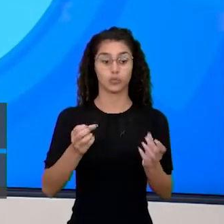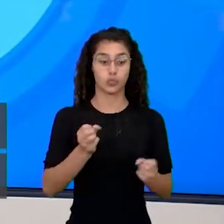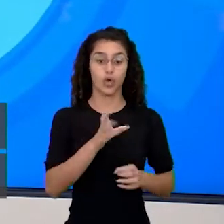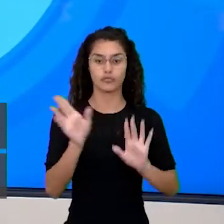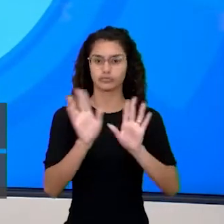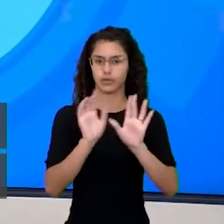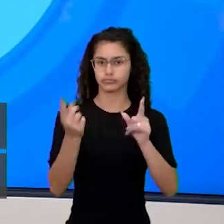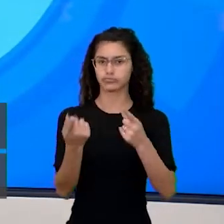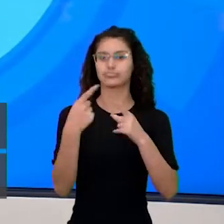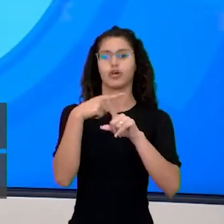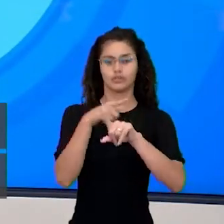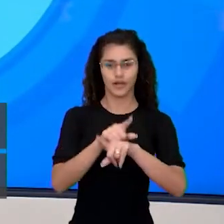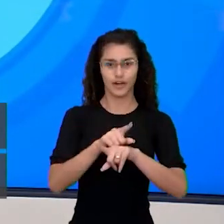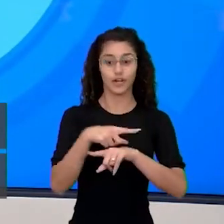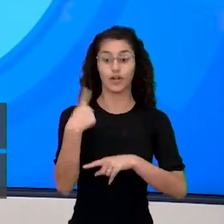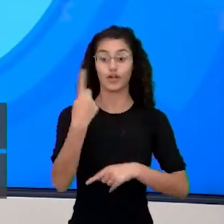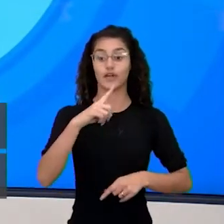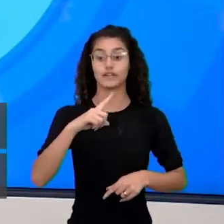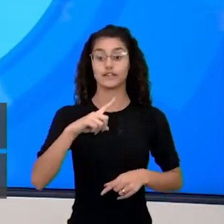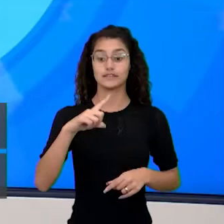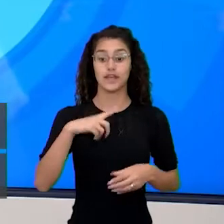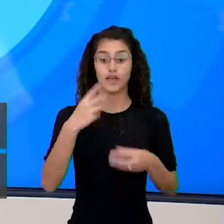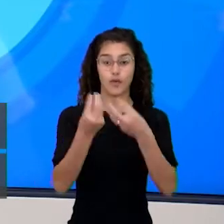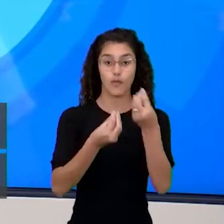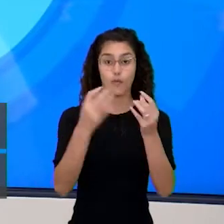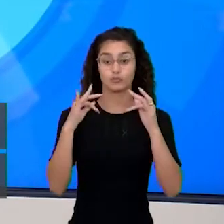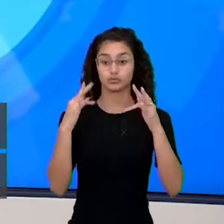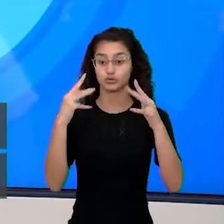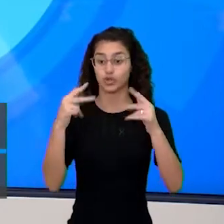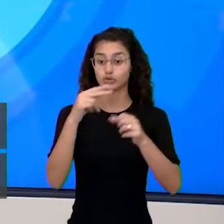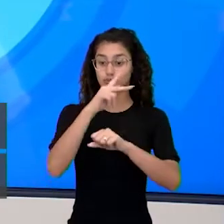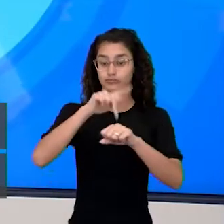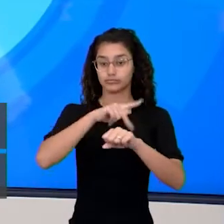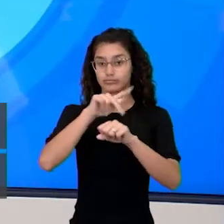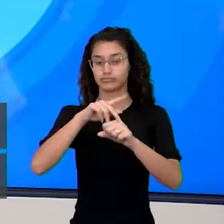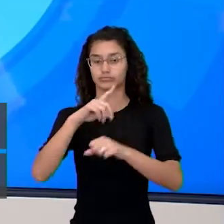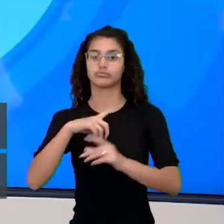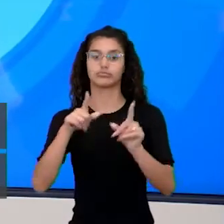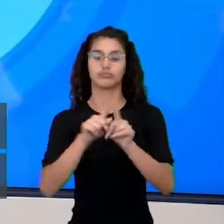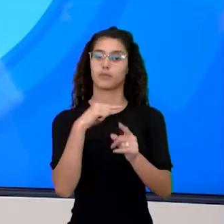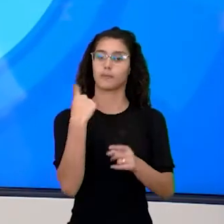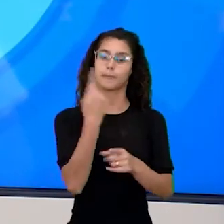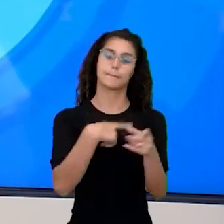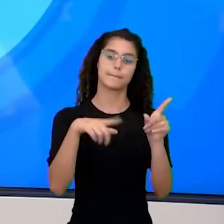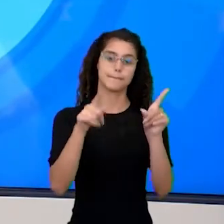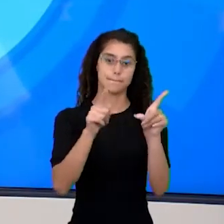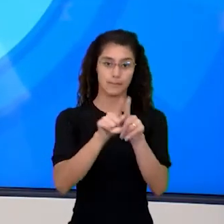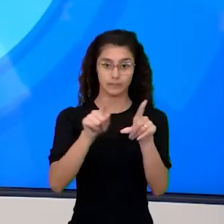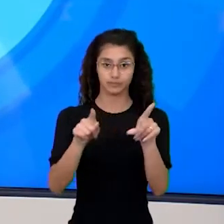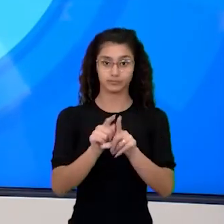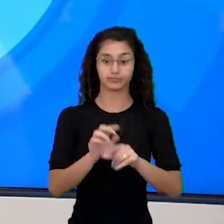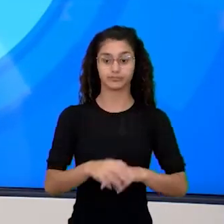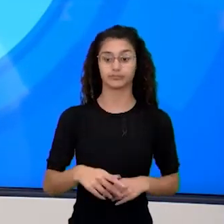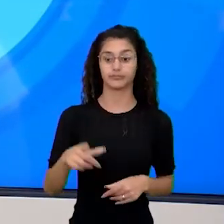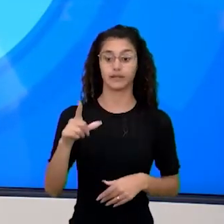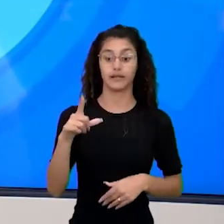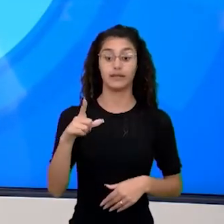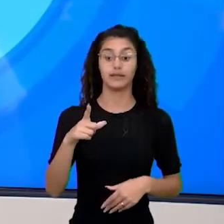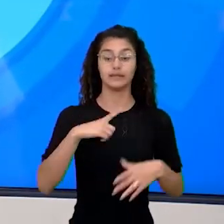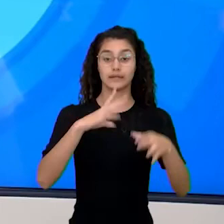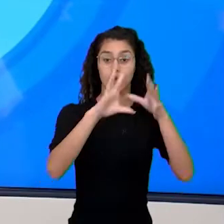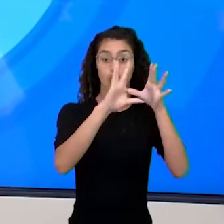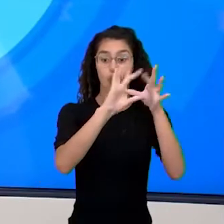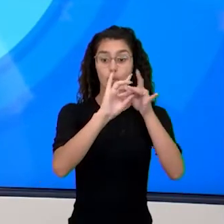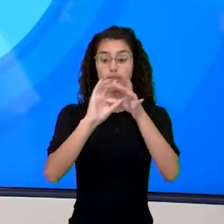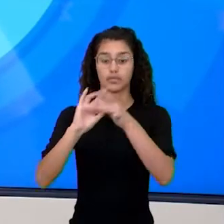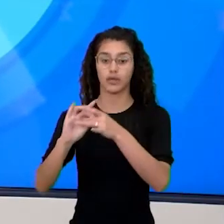pelo contrário. Então, nós temos, assim como todos os outros países e como no nosso país, nós temos